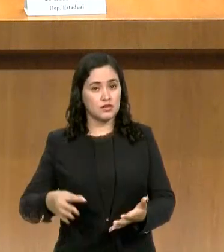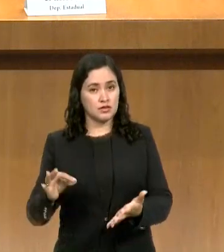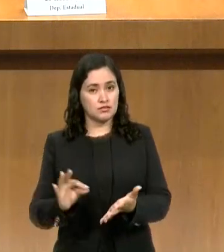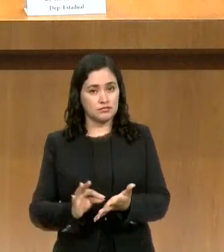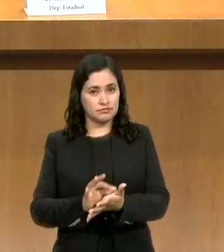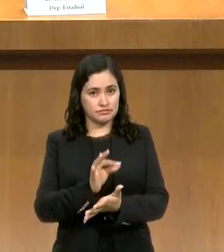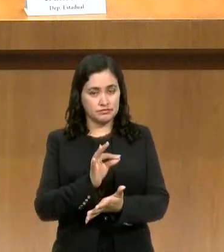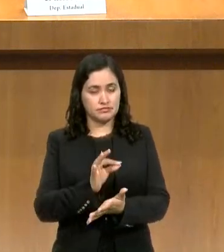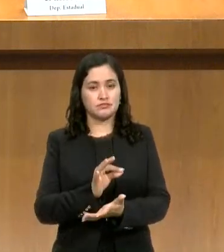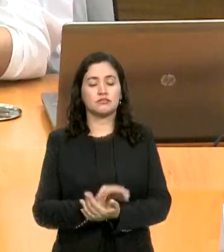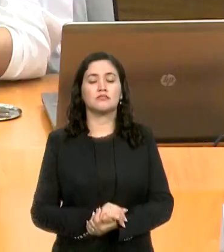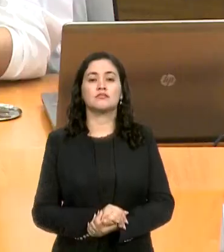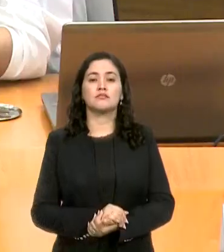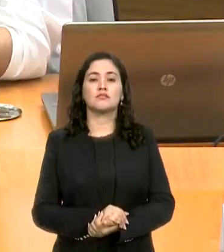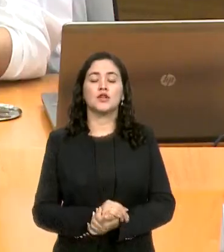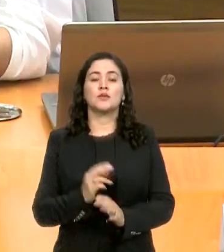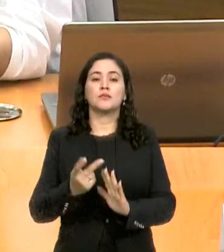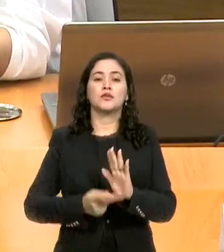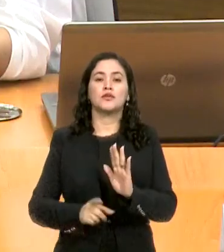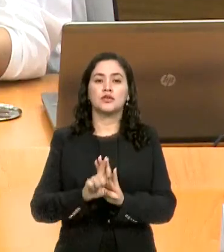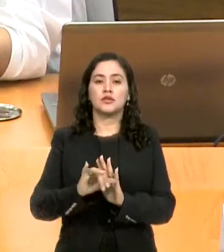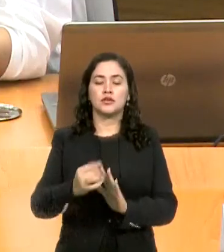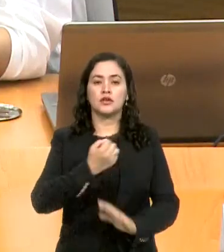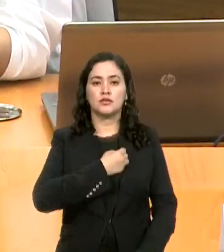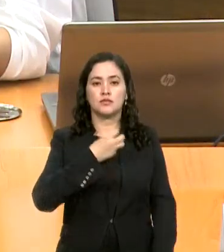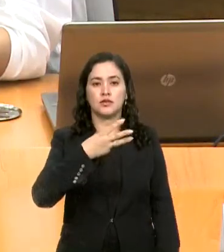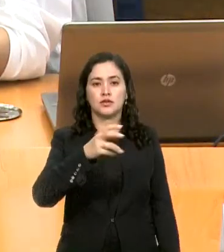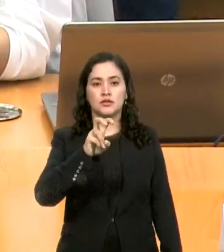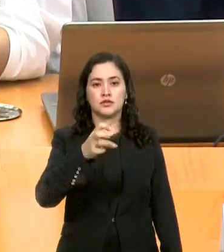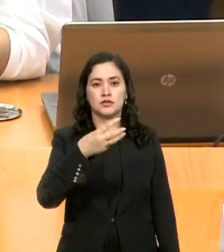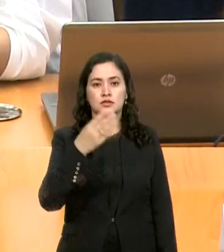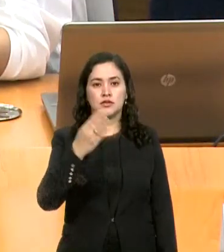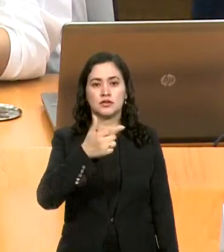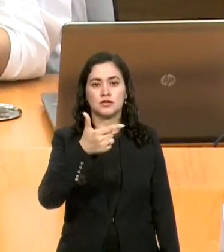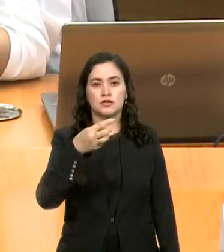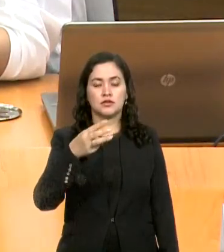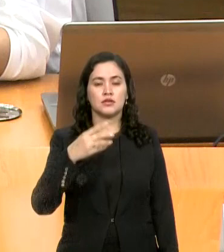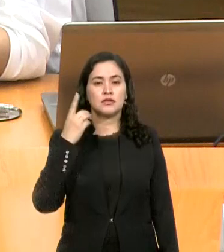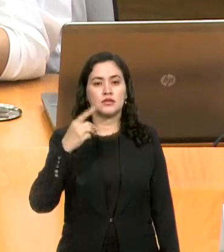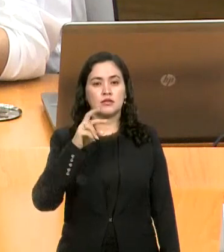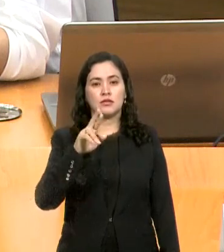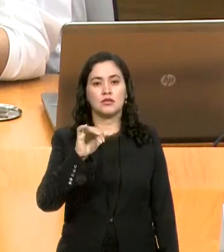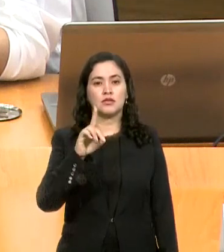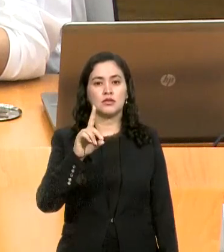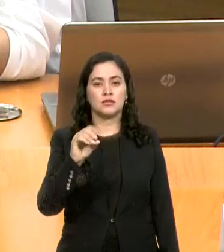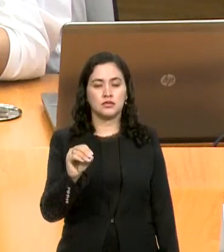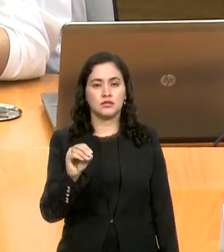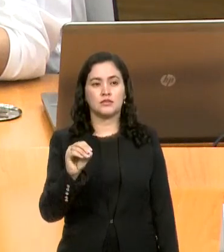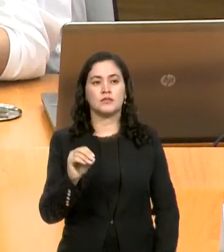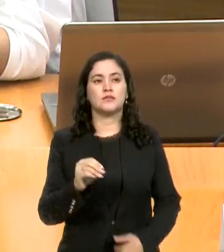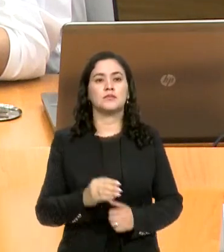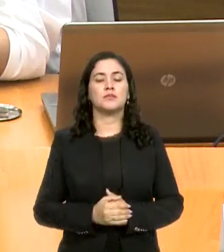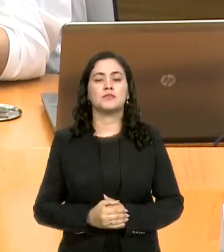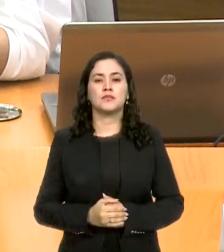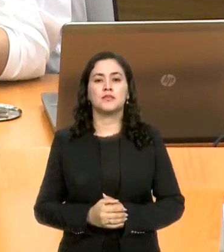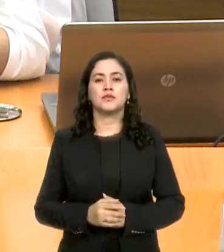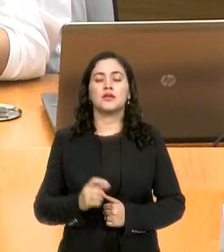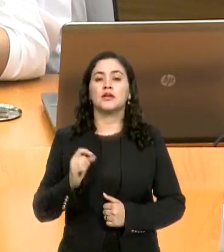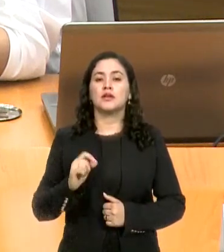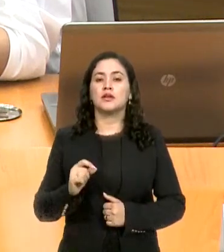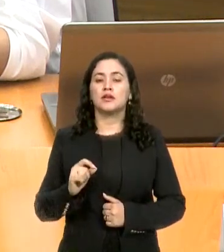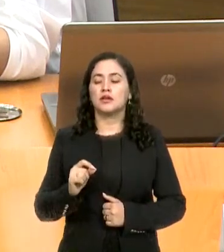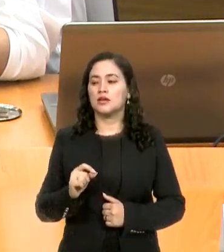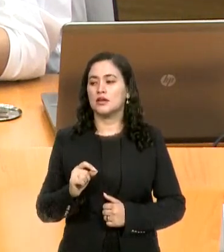Projeto de lei número 353 de 2023, de autoria do deputado Rildo Amaral, que declara o